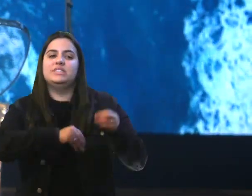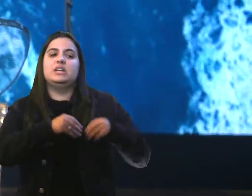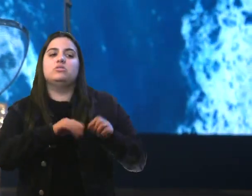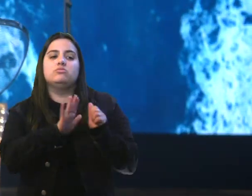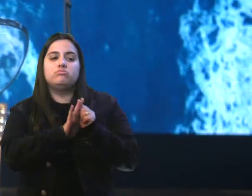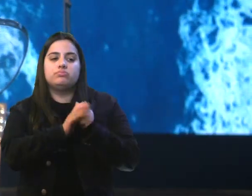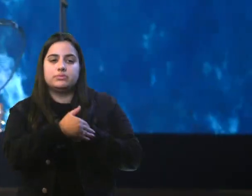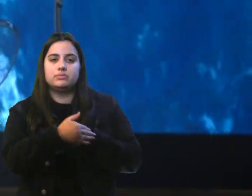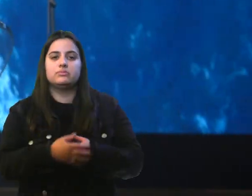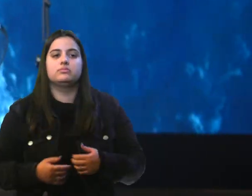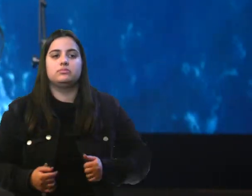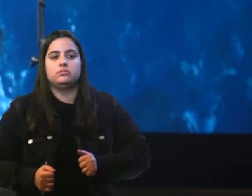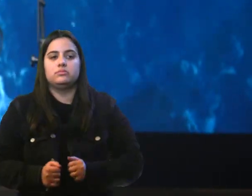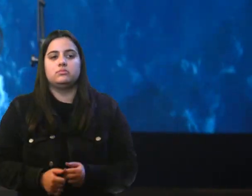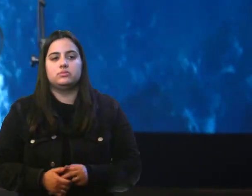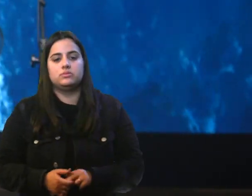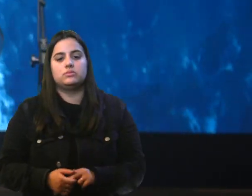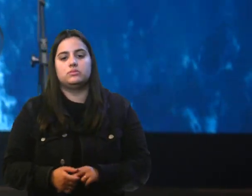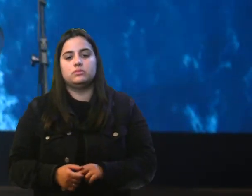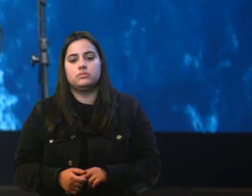escondido.